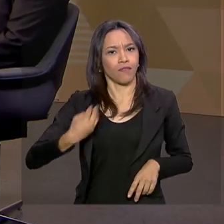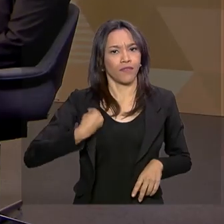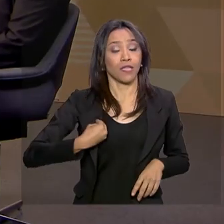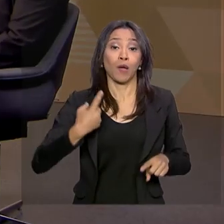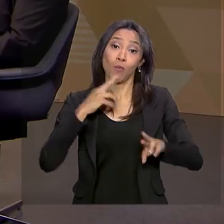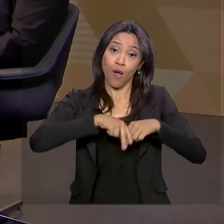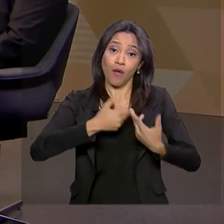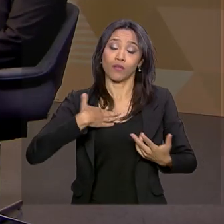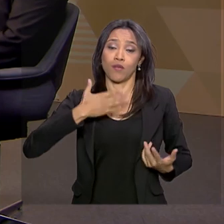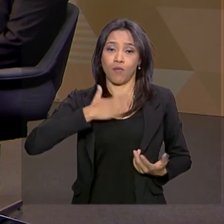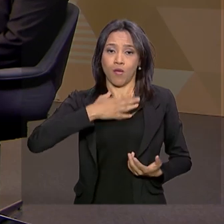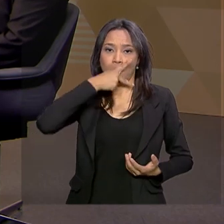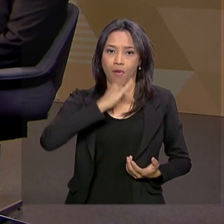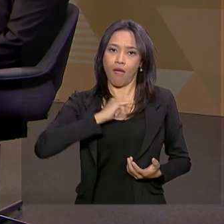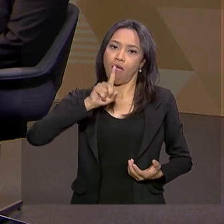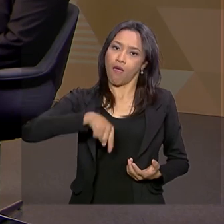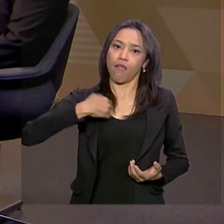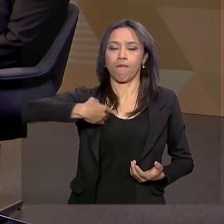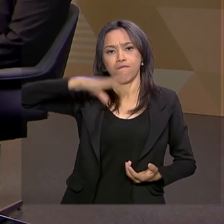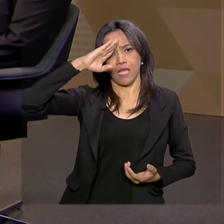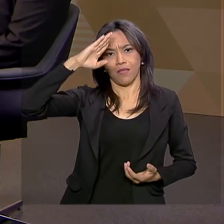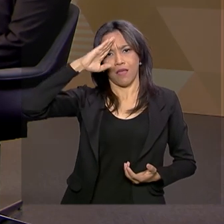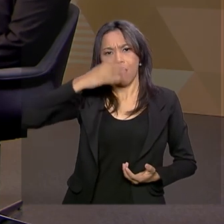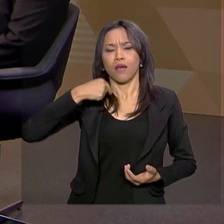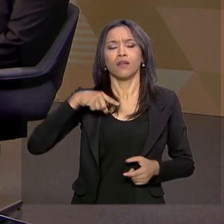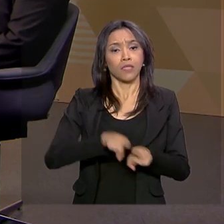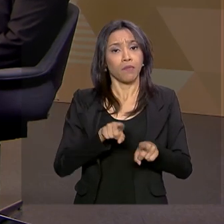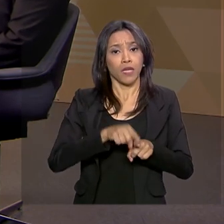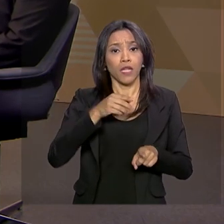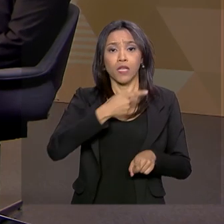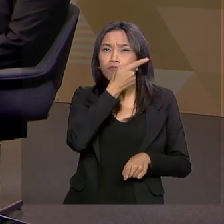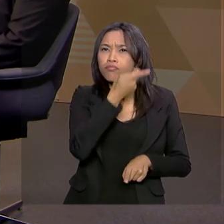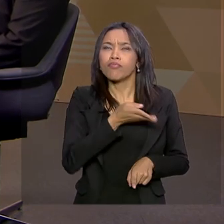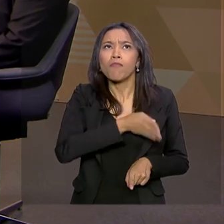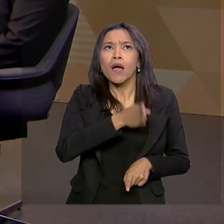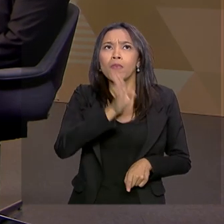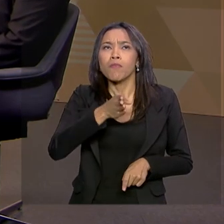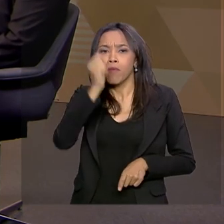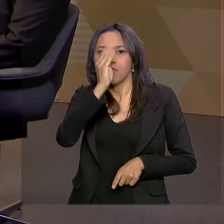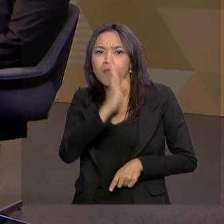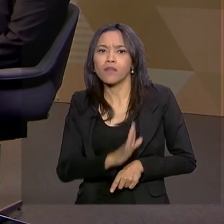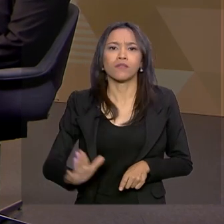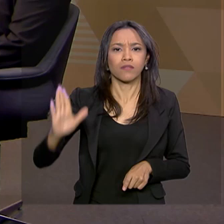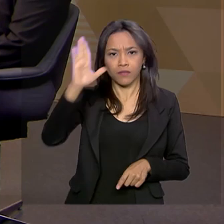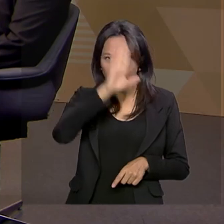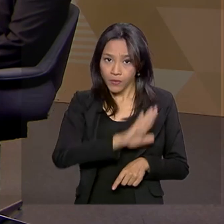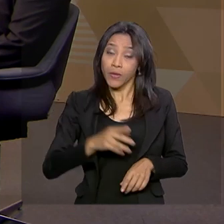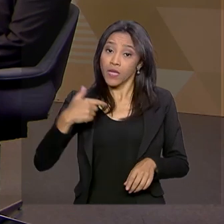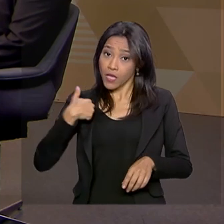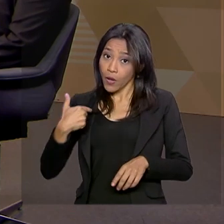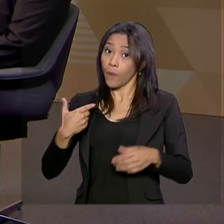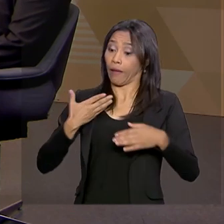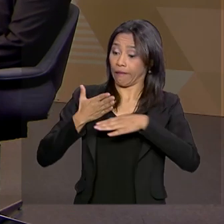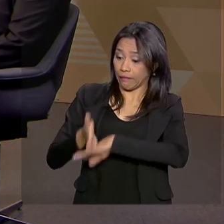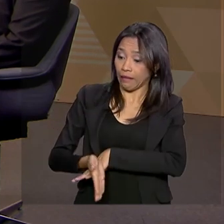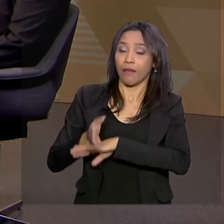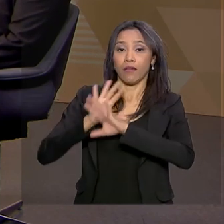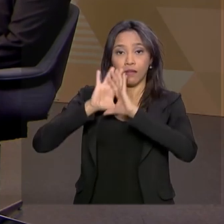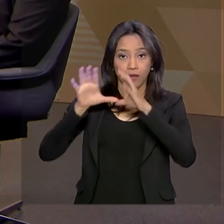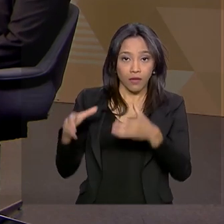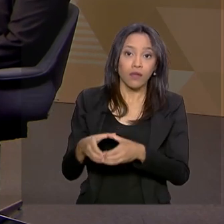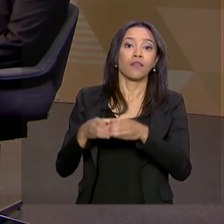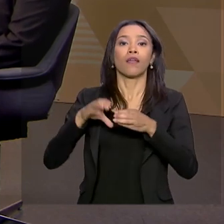era militar e andou por esse país também. E depois, ao entrando na carreira militar, na Academia Militar das